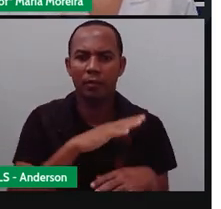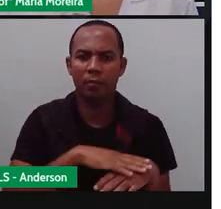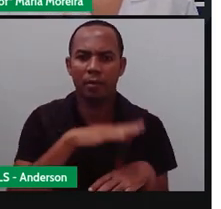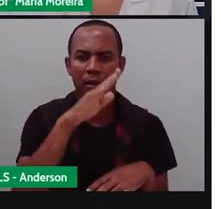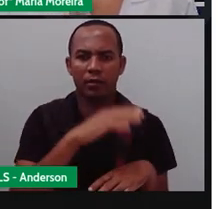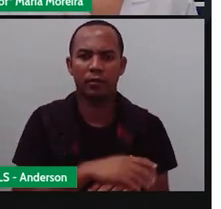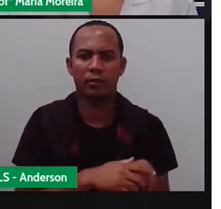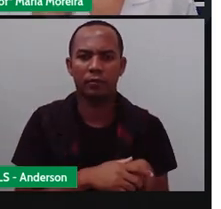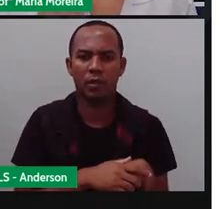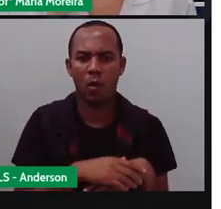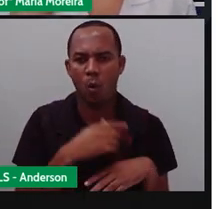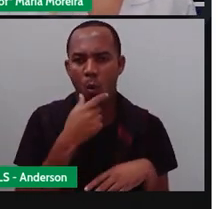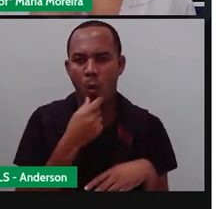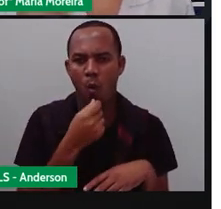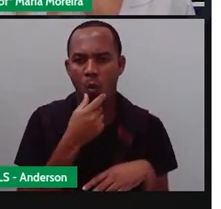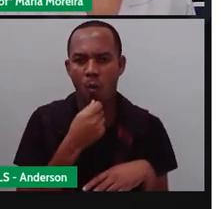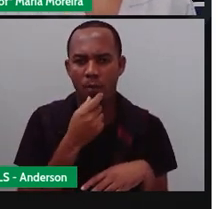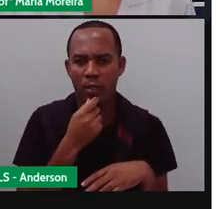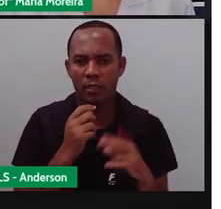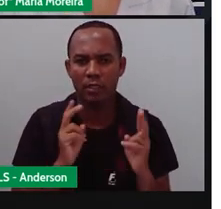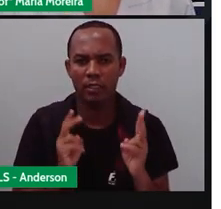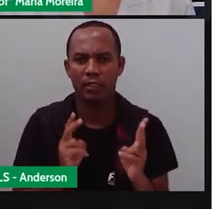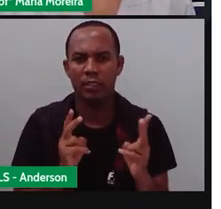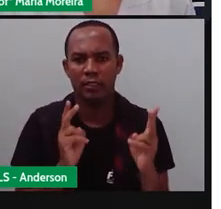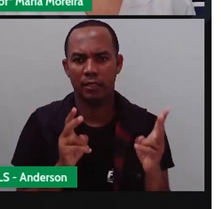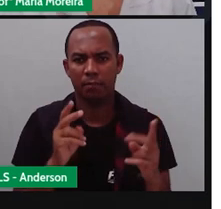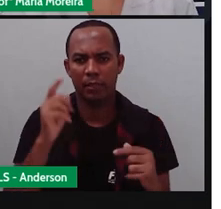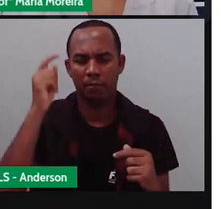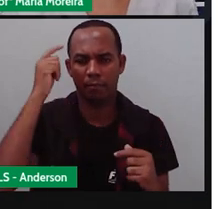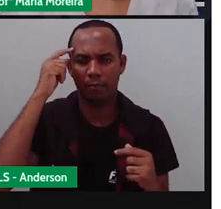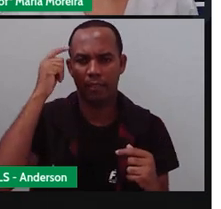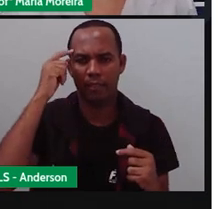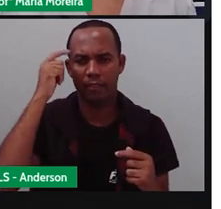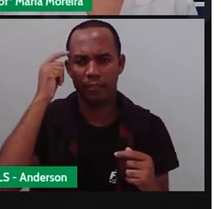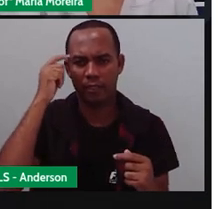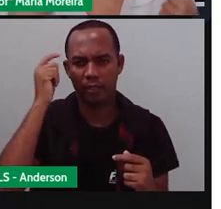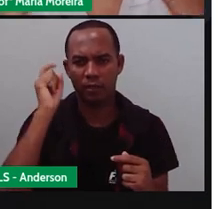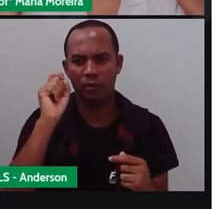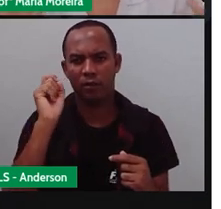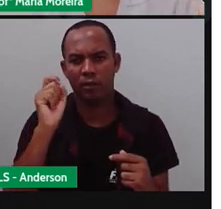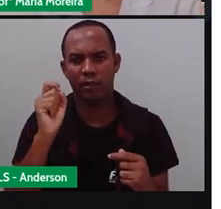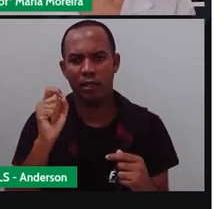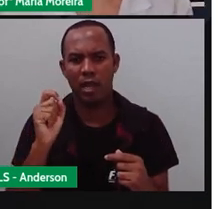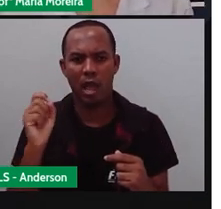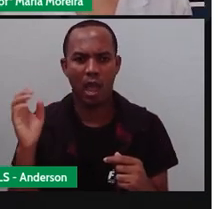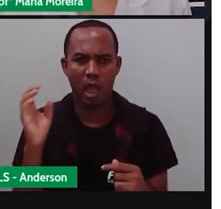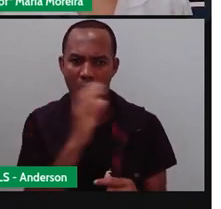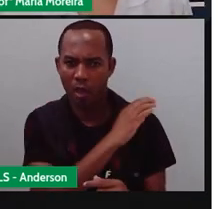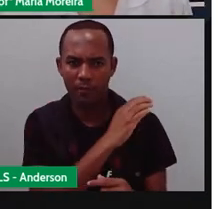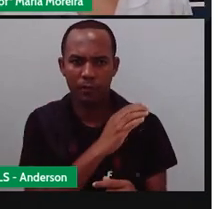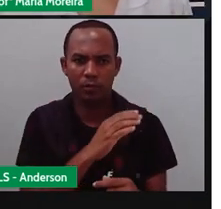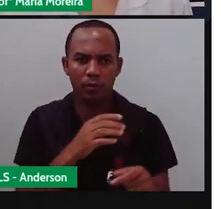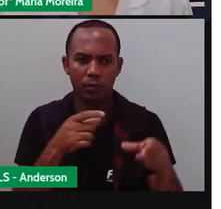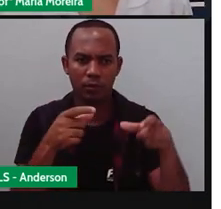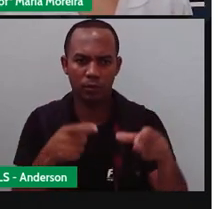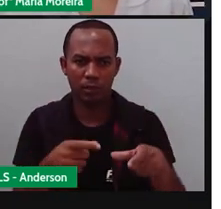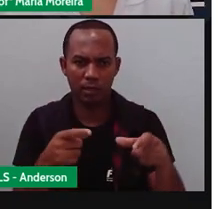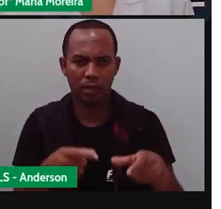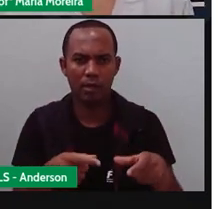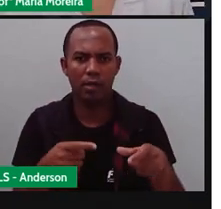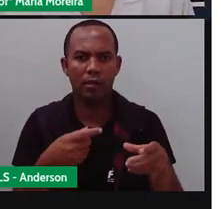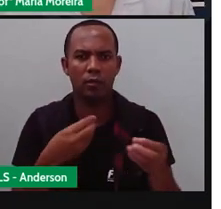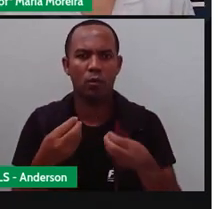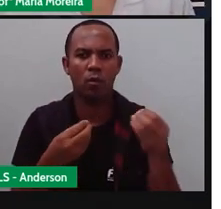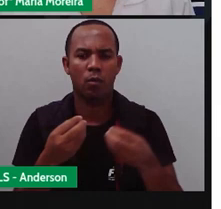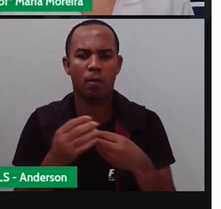né que o homem sempre busca a velocidade a velocidade na entrega velocidade para se chegar ainda terminado o